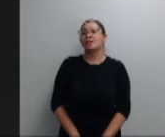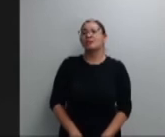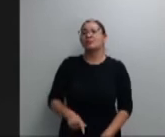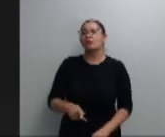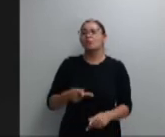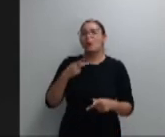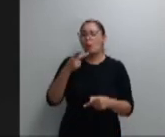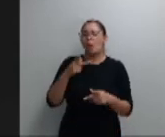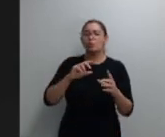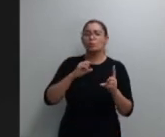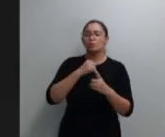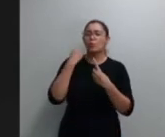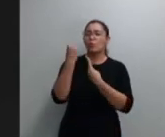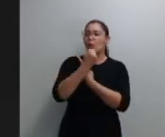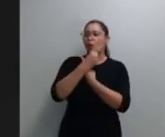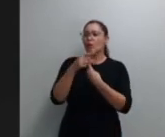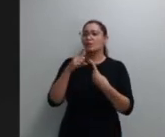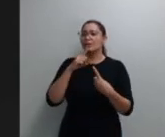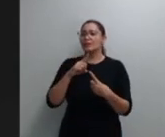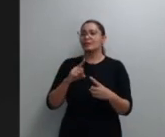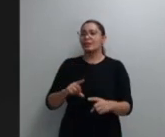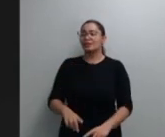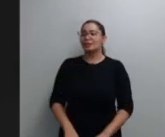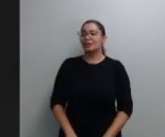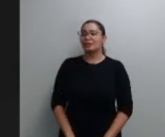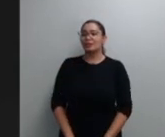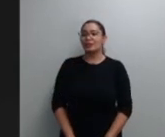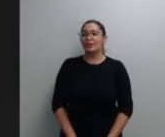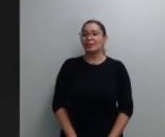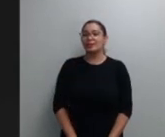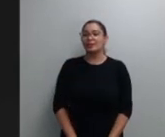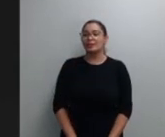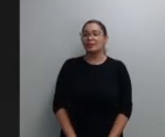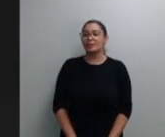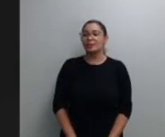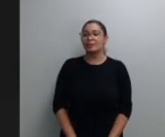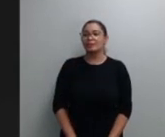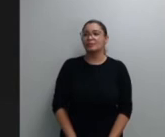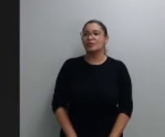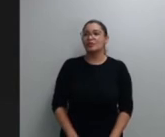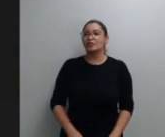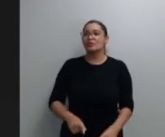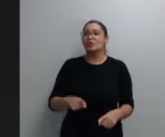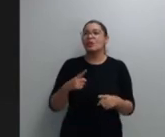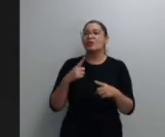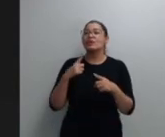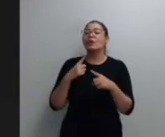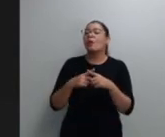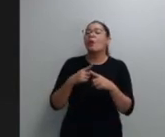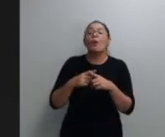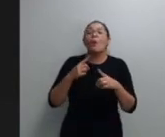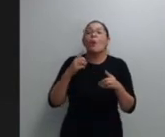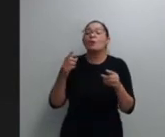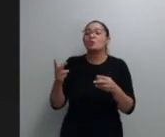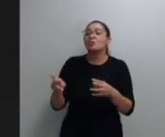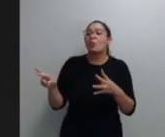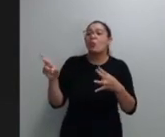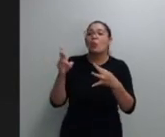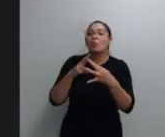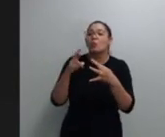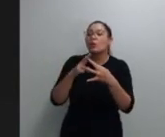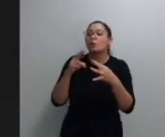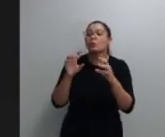sociedade anônima White Martins ponto trazido pela recorrida em sede de contrarrazões ao recurso especial